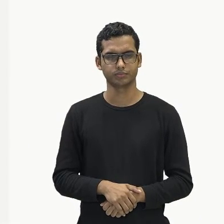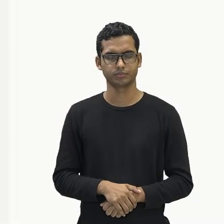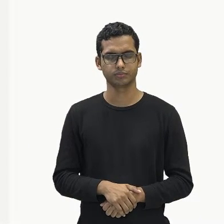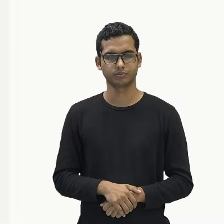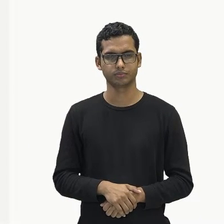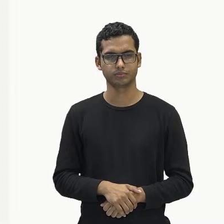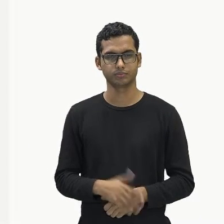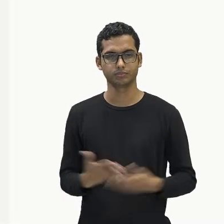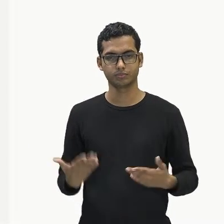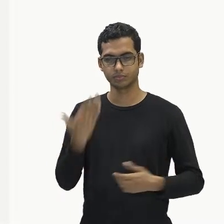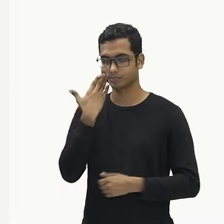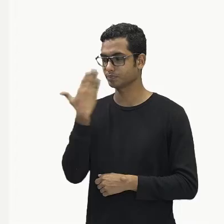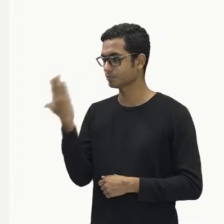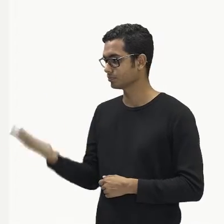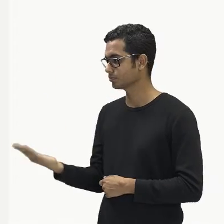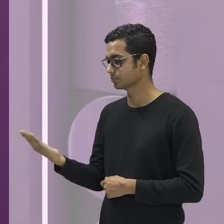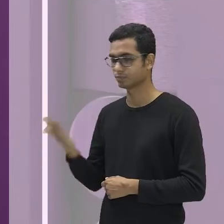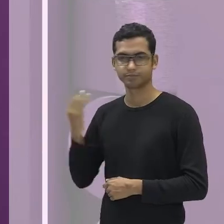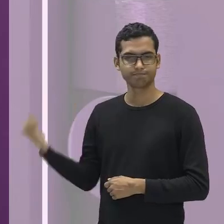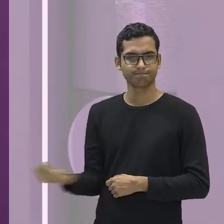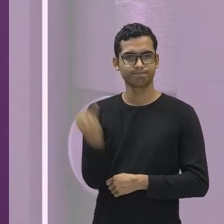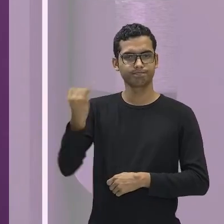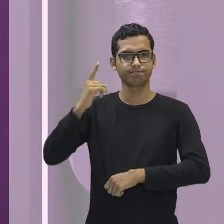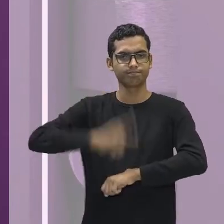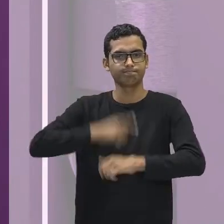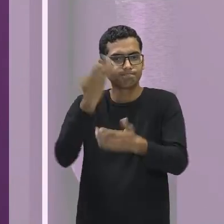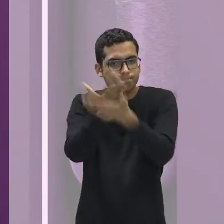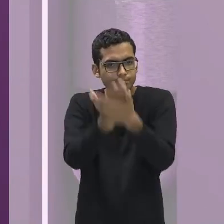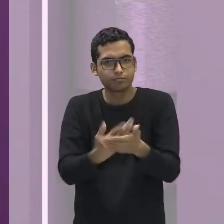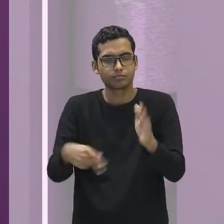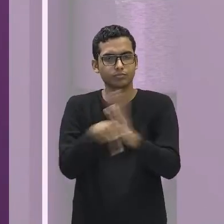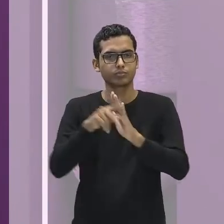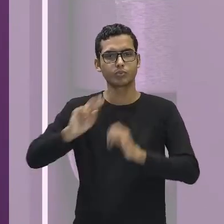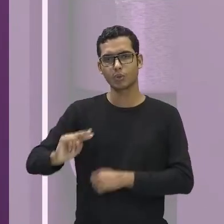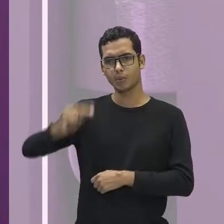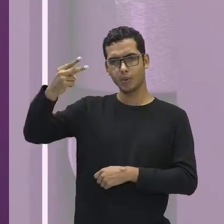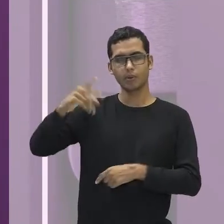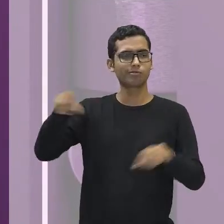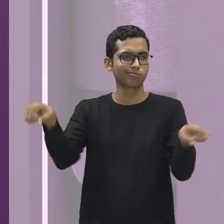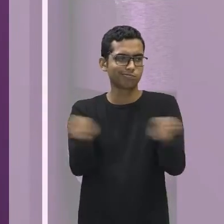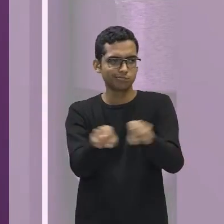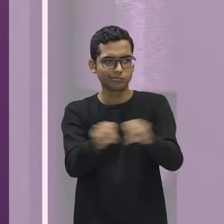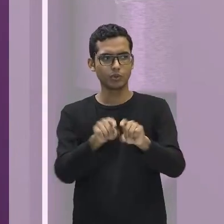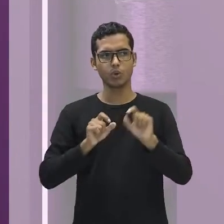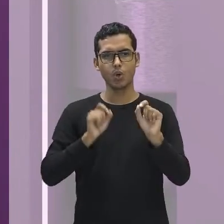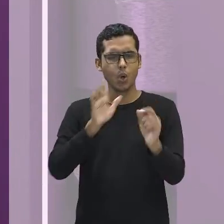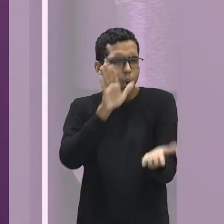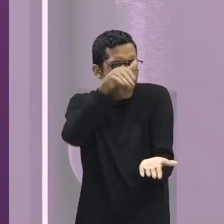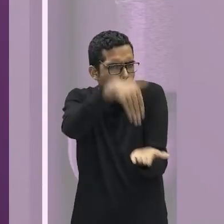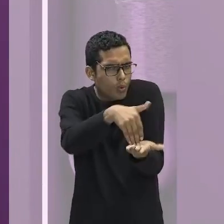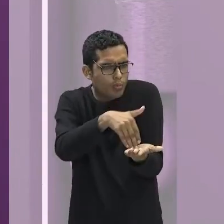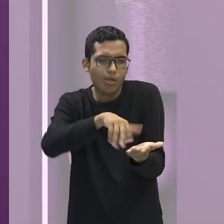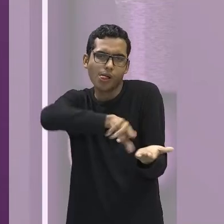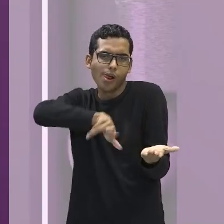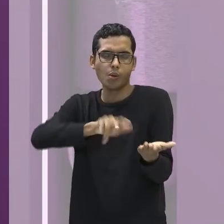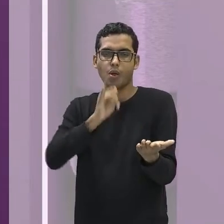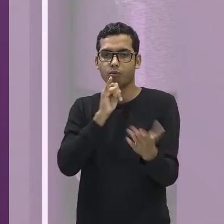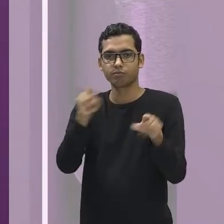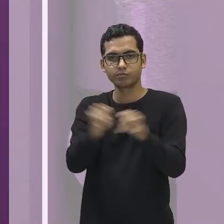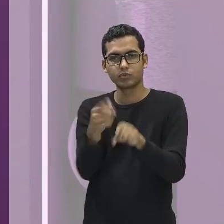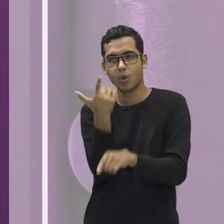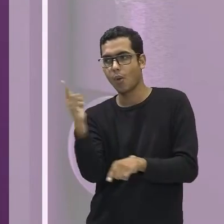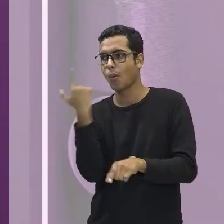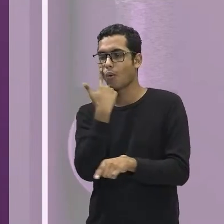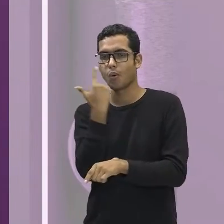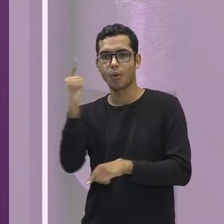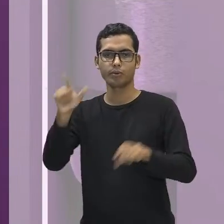aí é uma propriedade super importante no estudo da potenciação, mas também ela não é a última. Vamos ver também uma aí